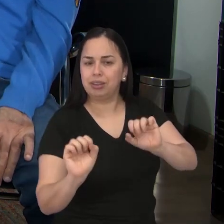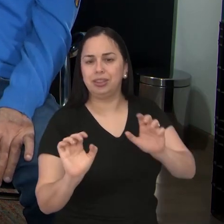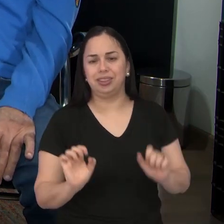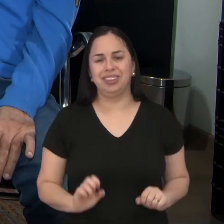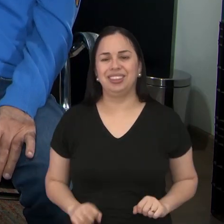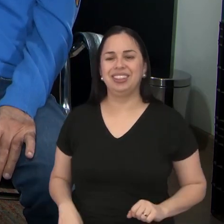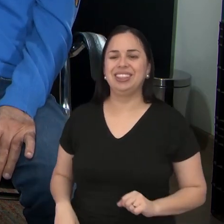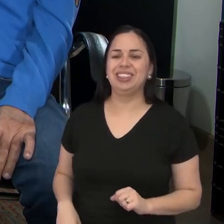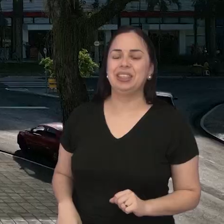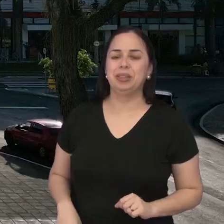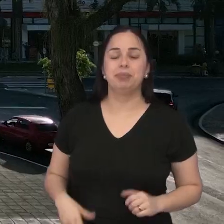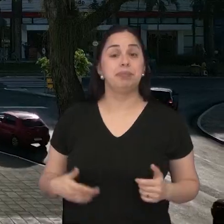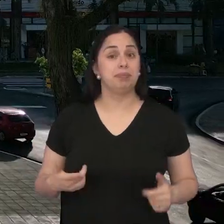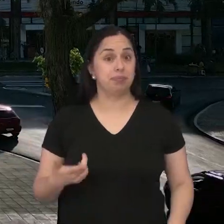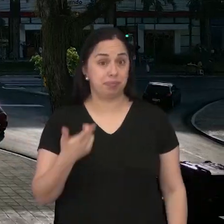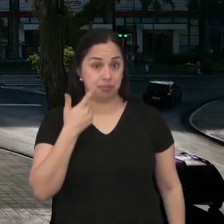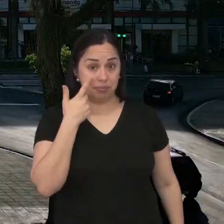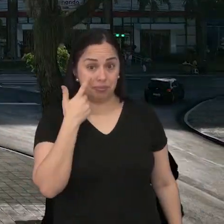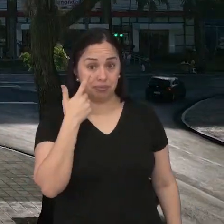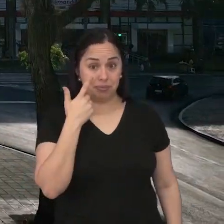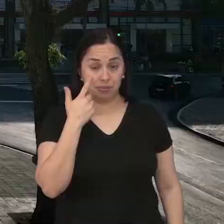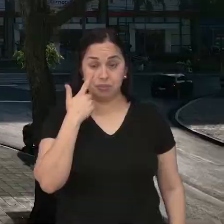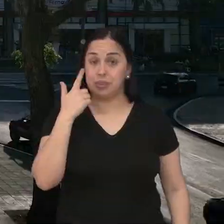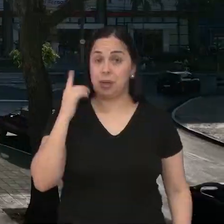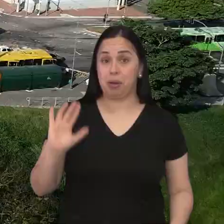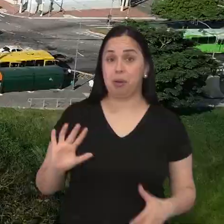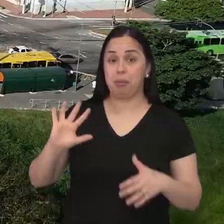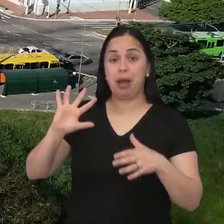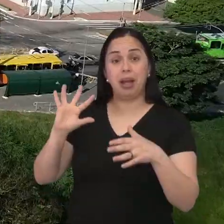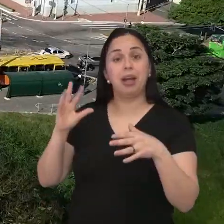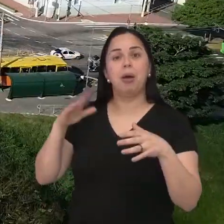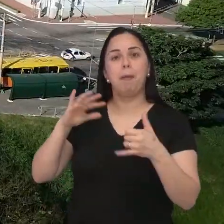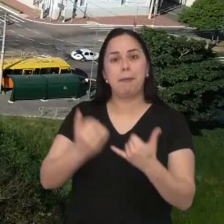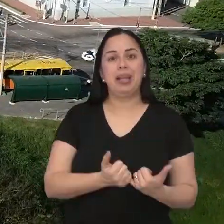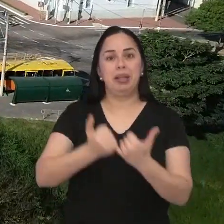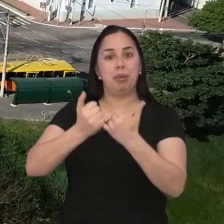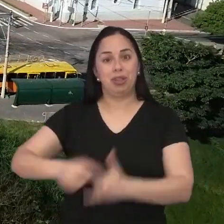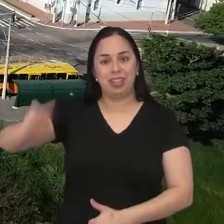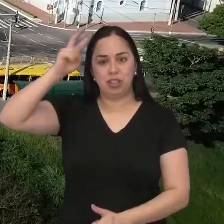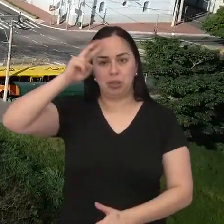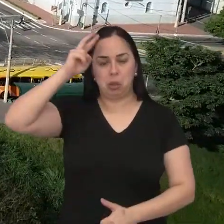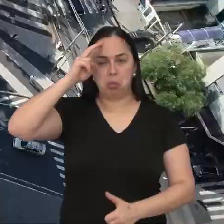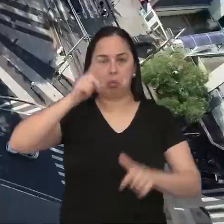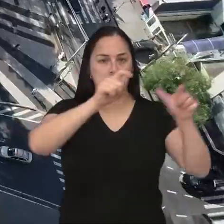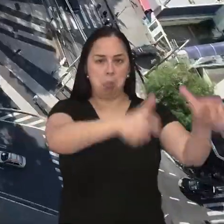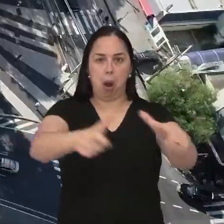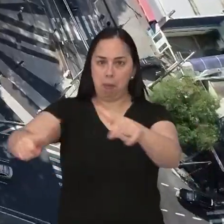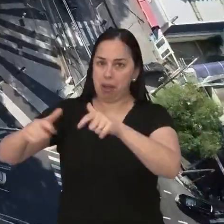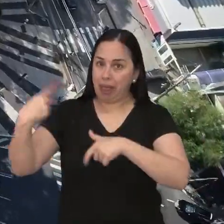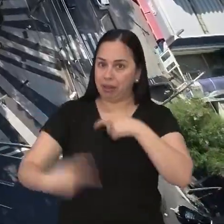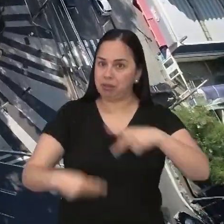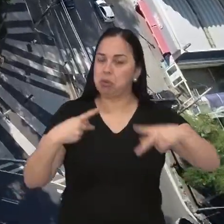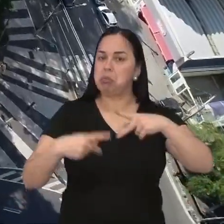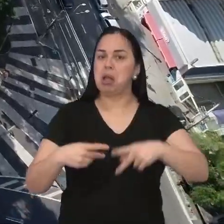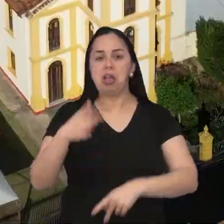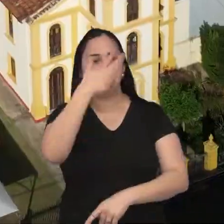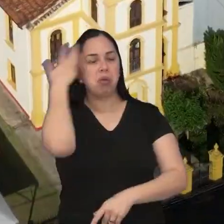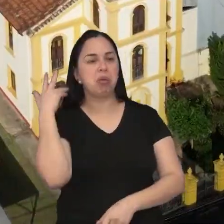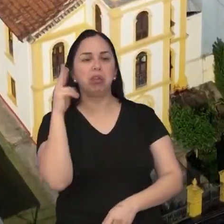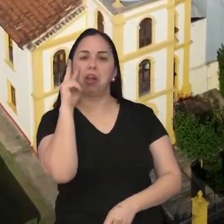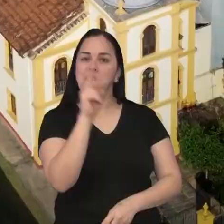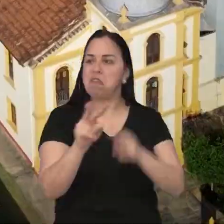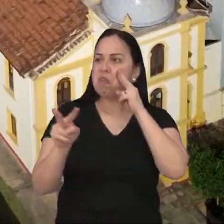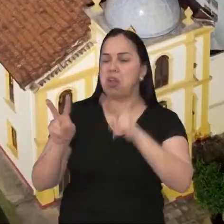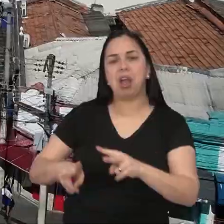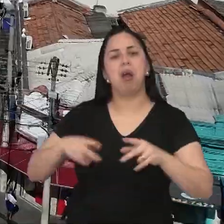confortável. Ó, o patrimônio histórico joseense está espalhado pela cidade, faz parte do cotidiano dos cidadãos,